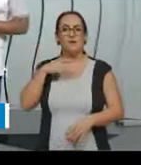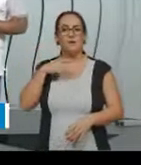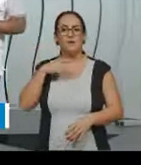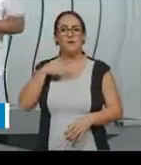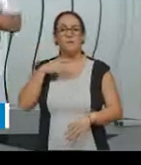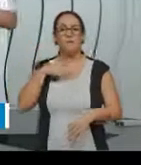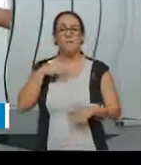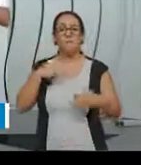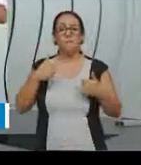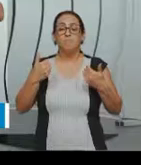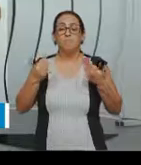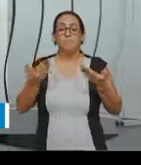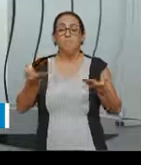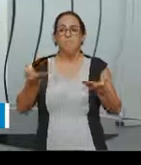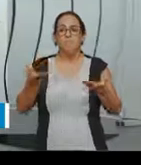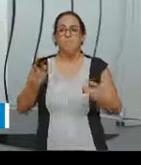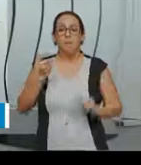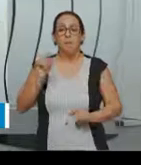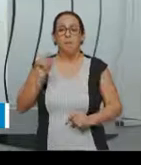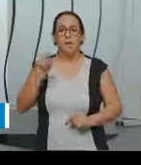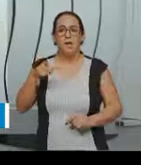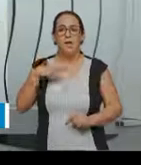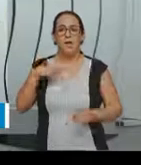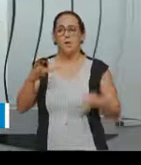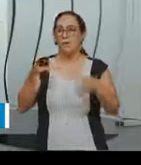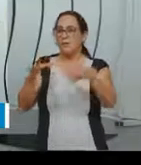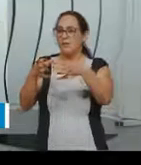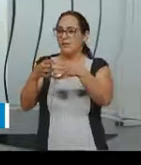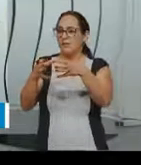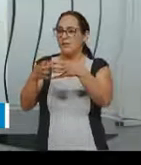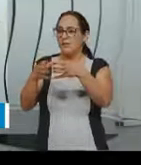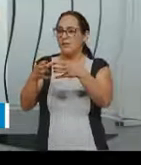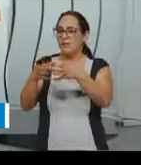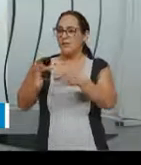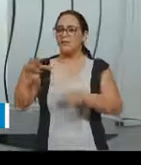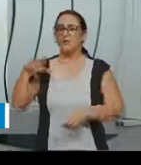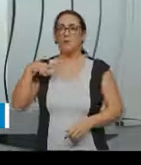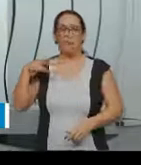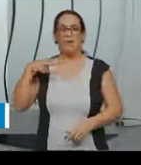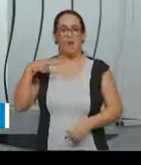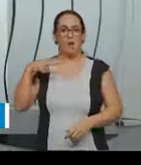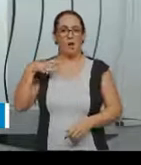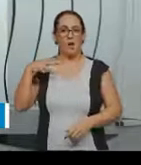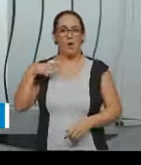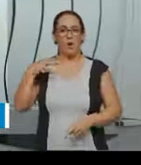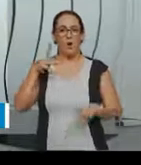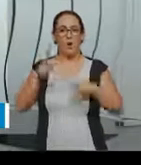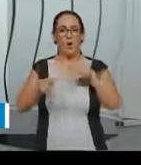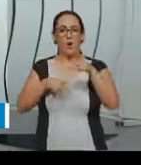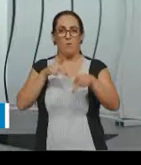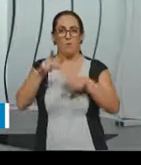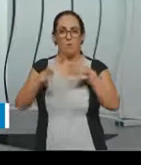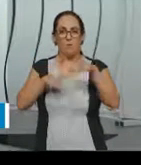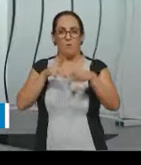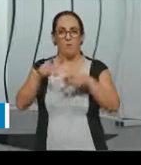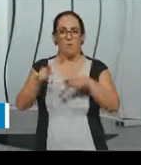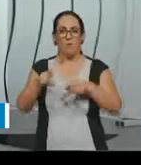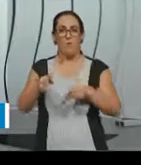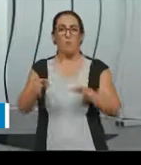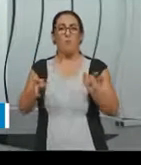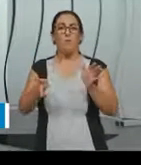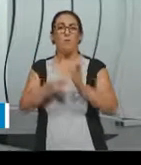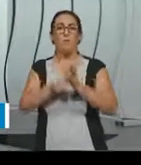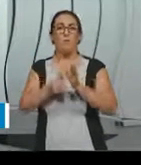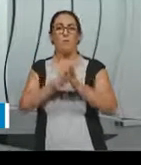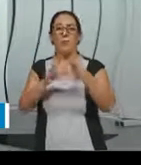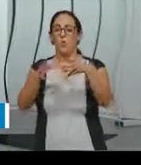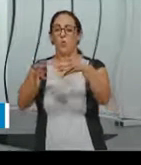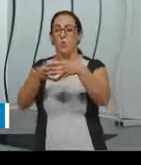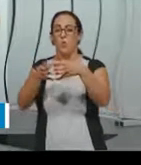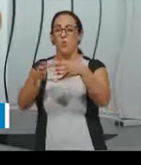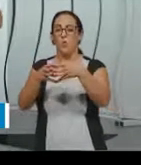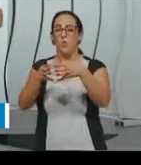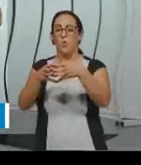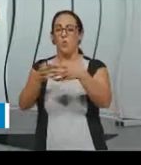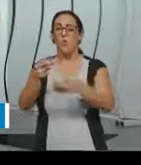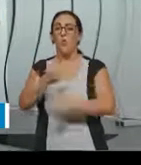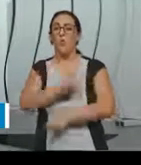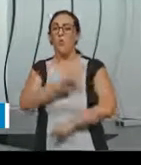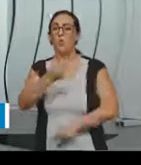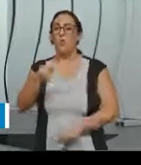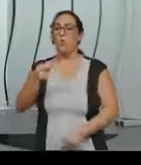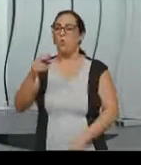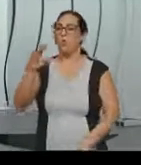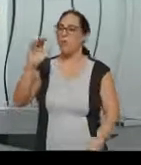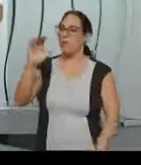que existe uma categoria particular de pessoas lá, conhecida como candangos, né? Que são as pessoas que